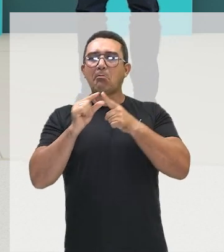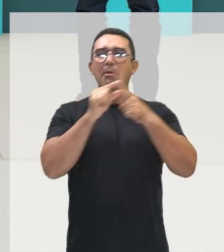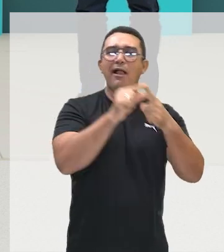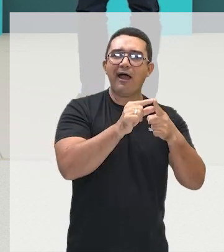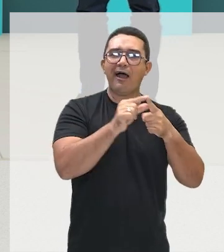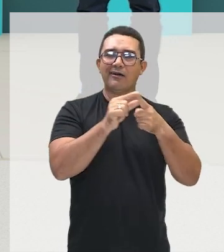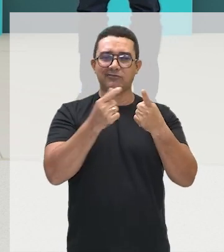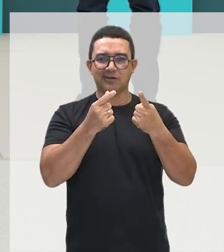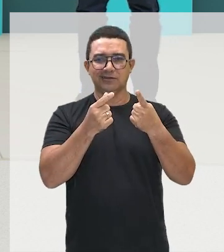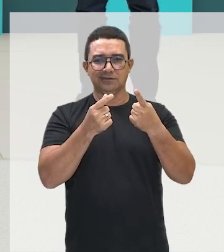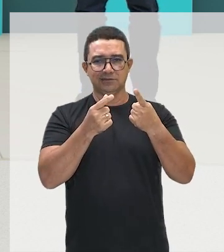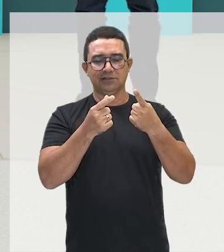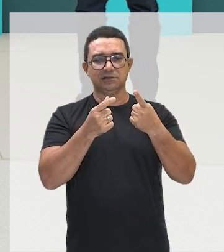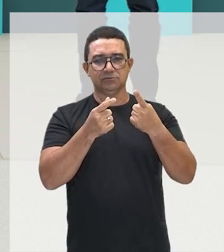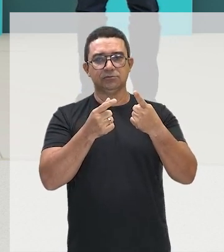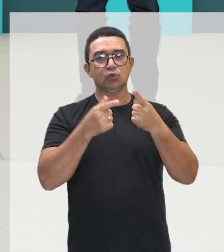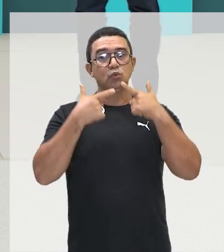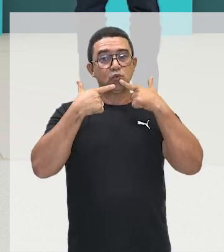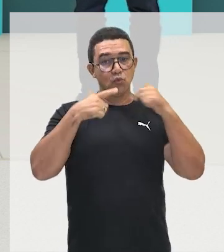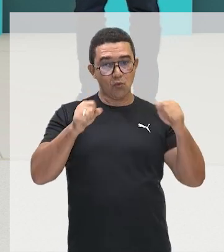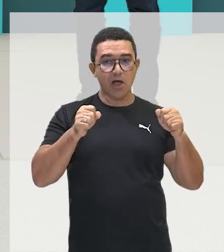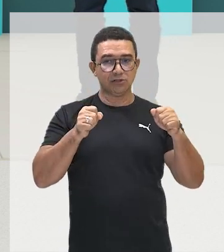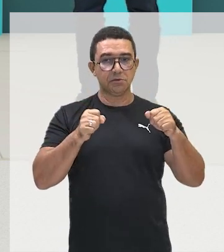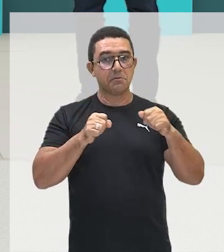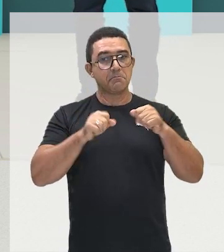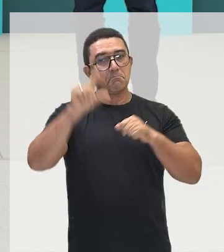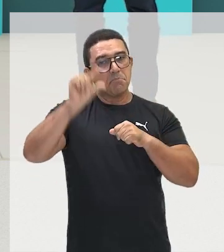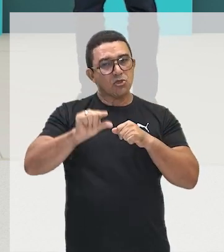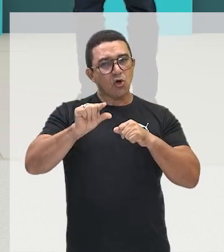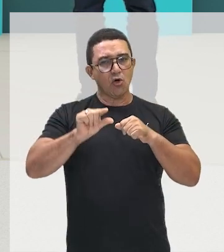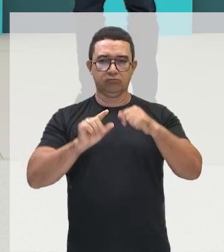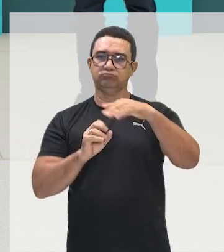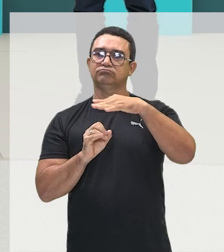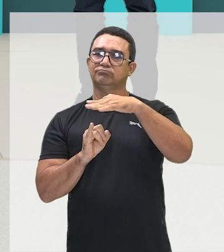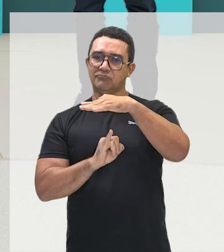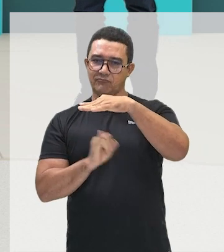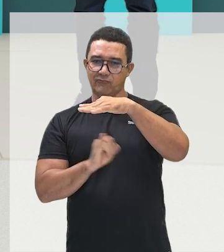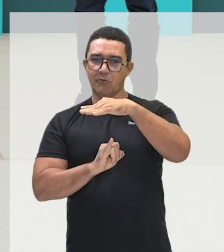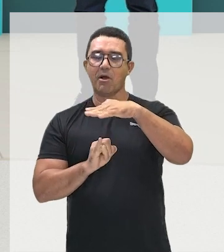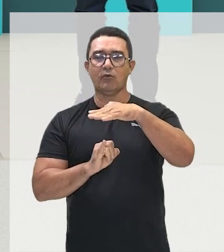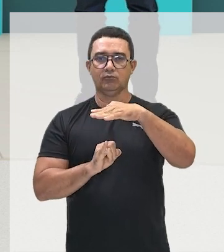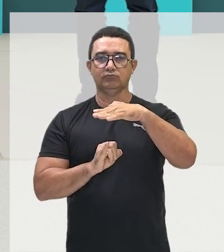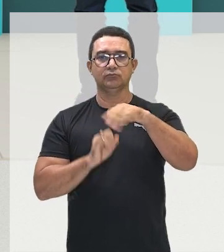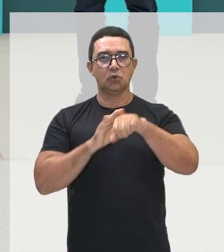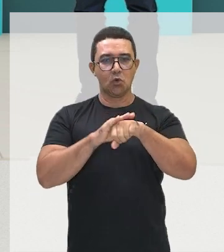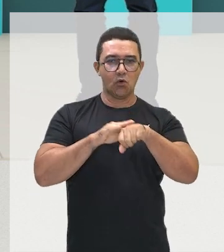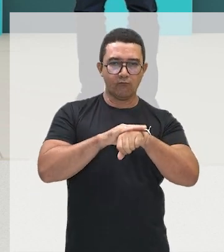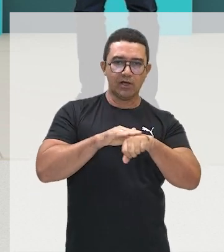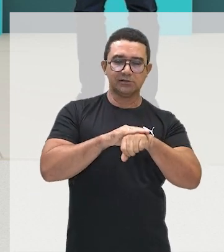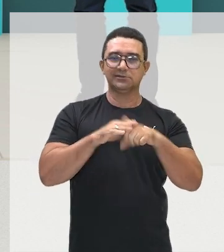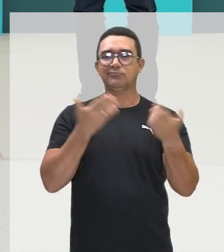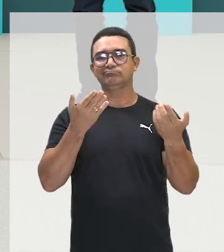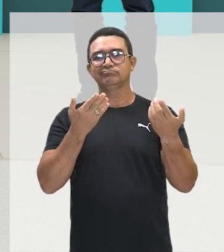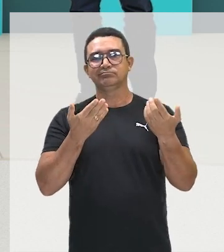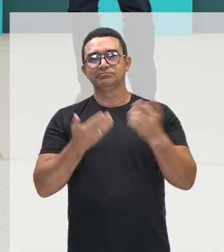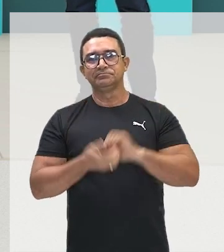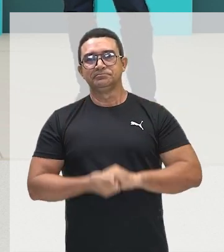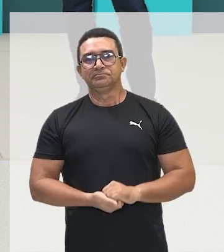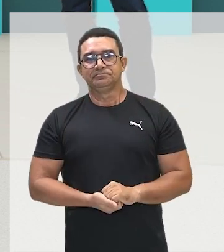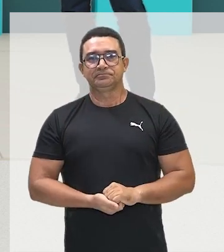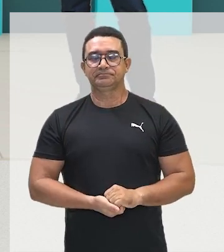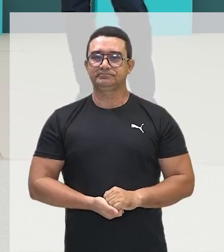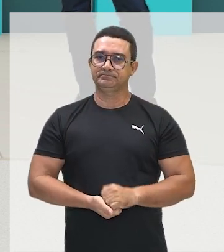utilizar ou utilizar menos a linguagem informal, tá? Então, everyday conversation é aquela do dia a dia, com colegas, com